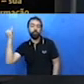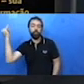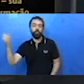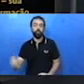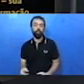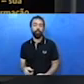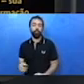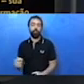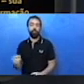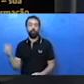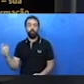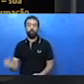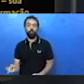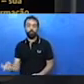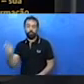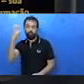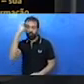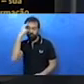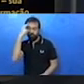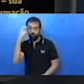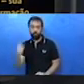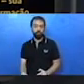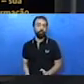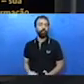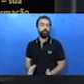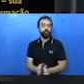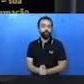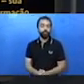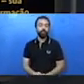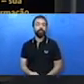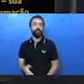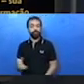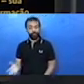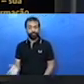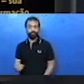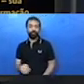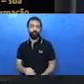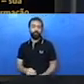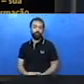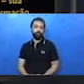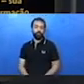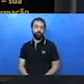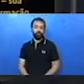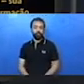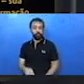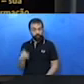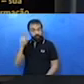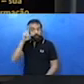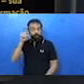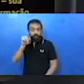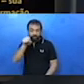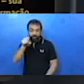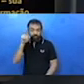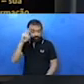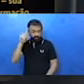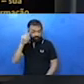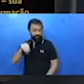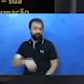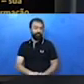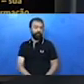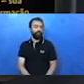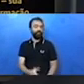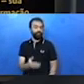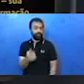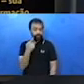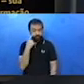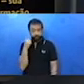para a nossa região, que eles foram muito importantes para a cultura caipira. Lembraram de tudo isso? Olha lá o